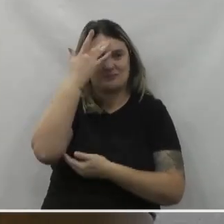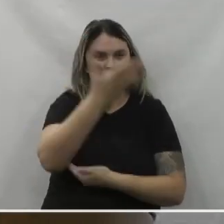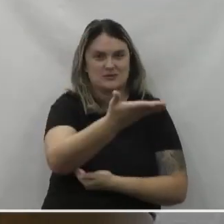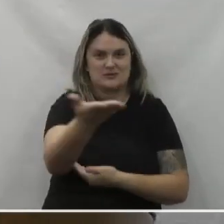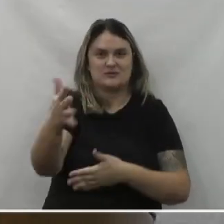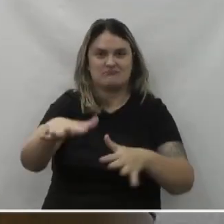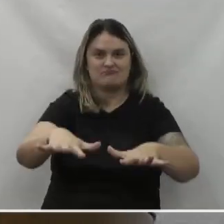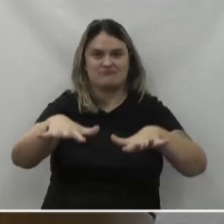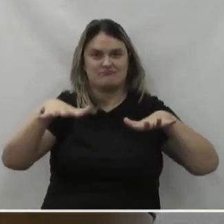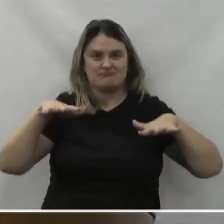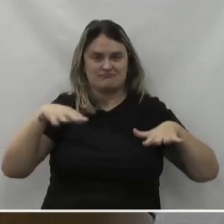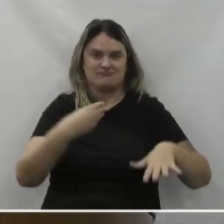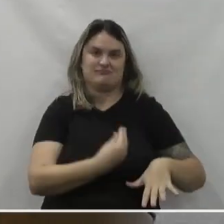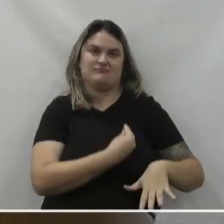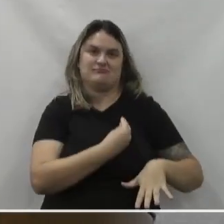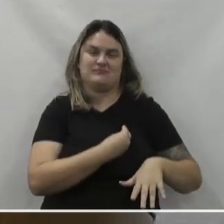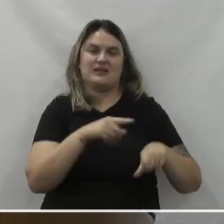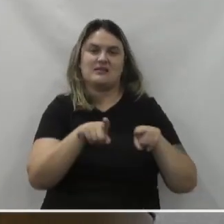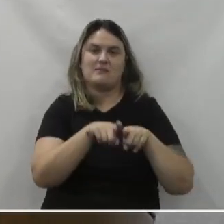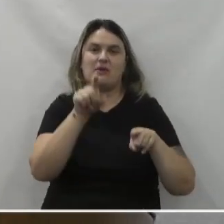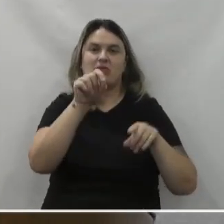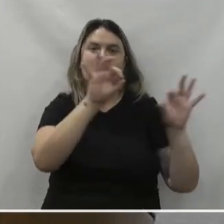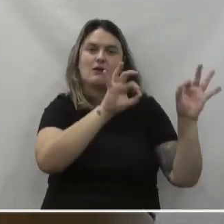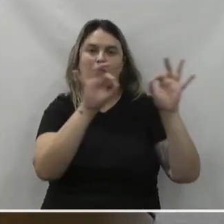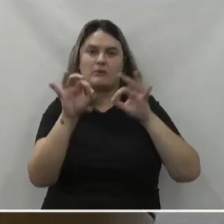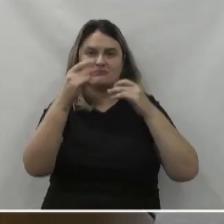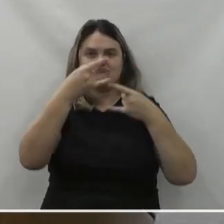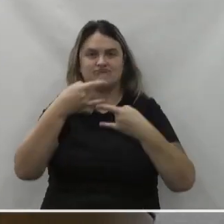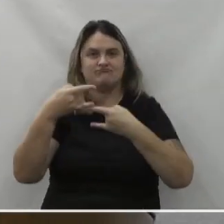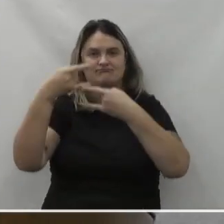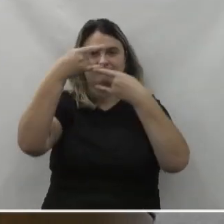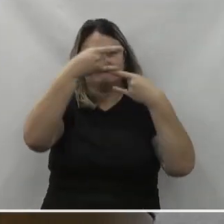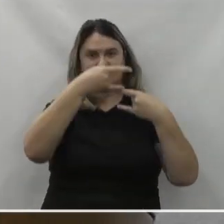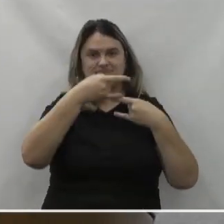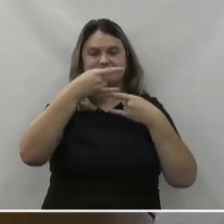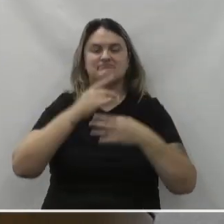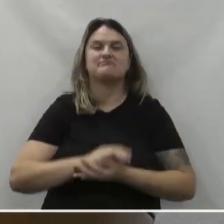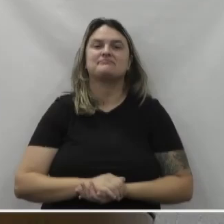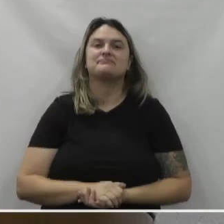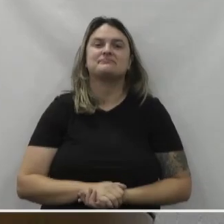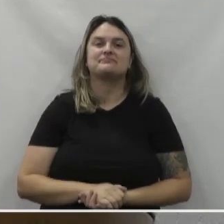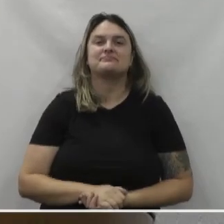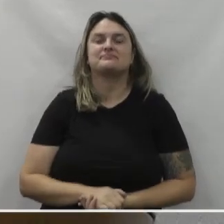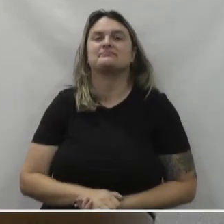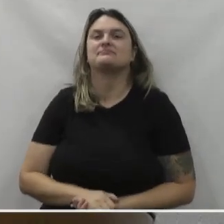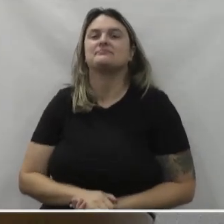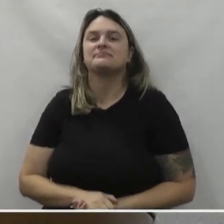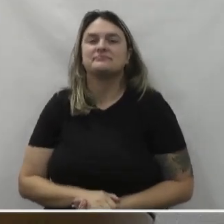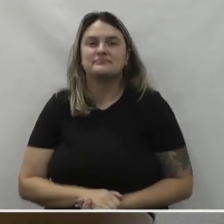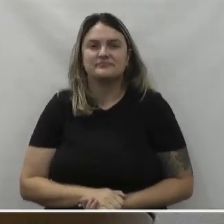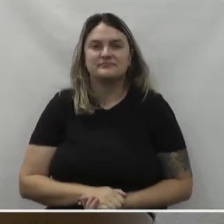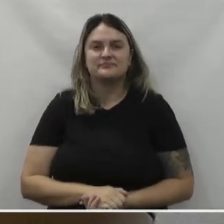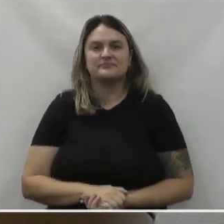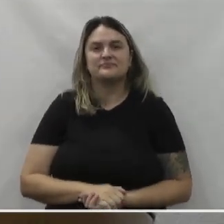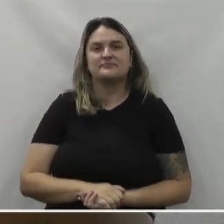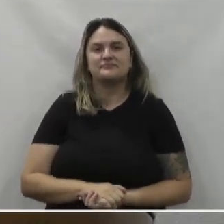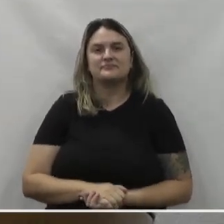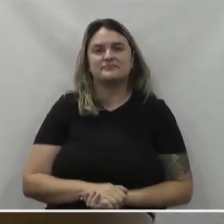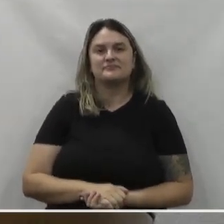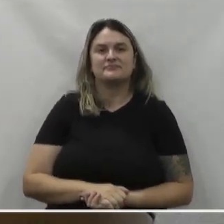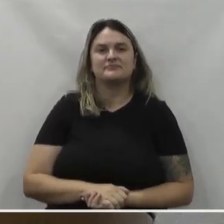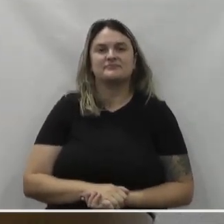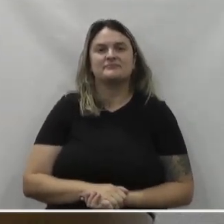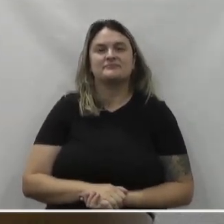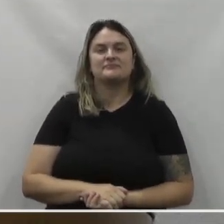nos acompanha aqui em loco na Câmara Municipal e também ao público que nos acompanha aí da sua